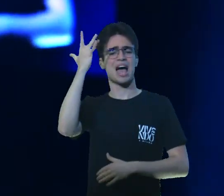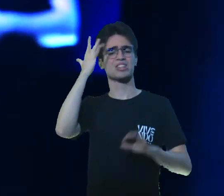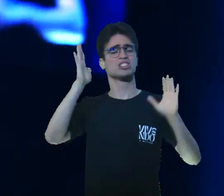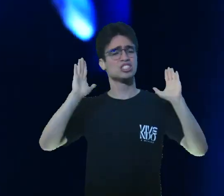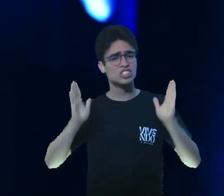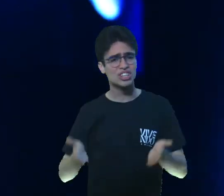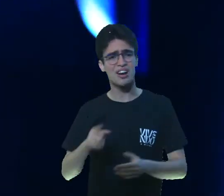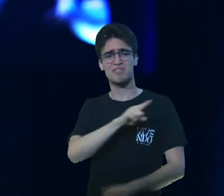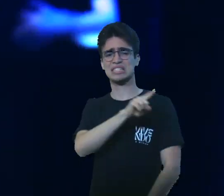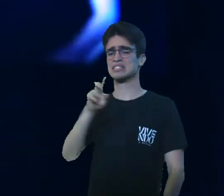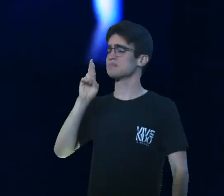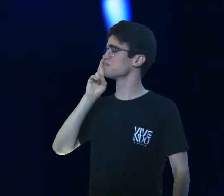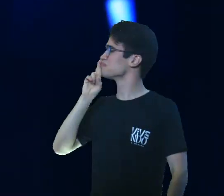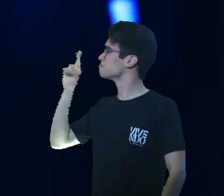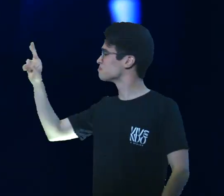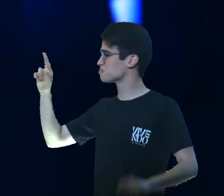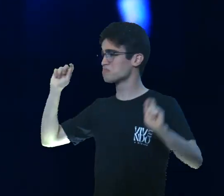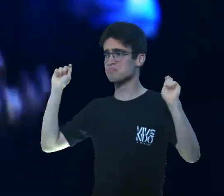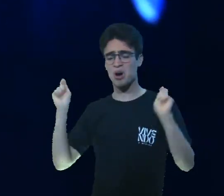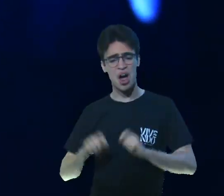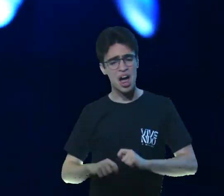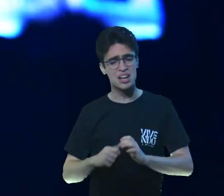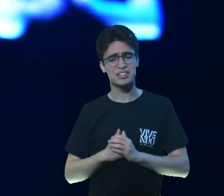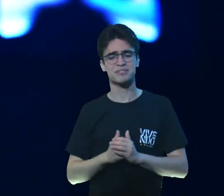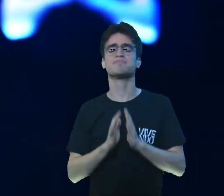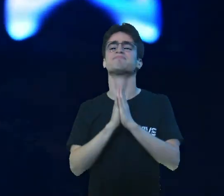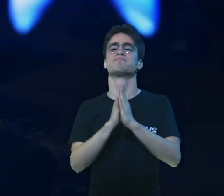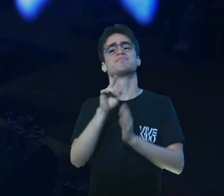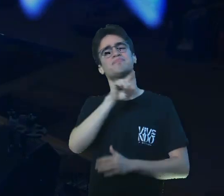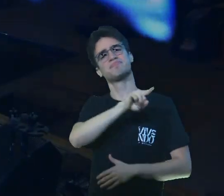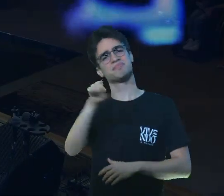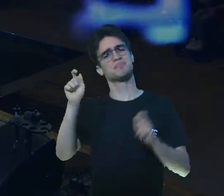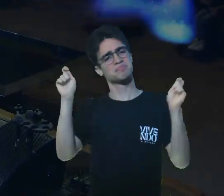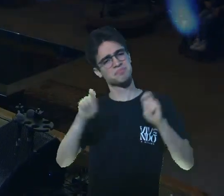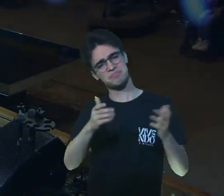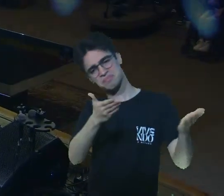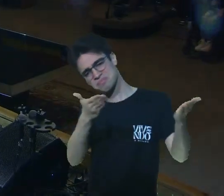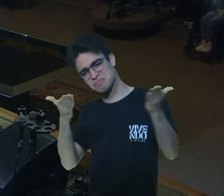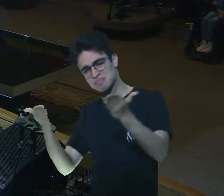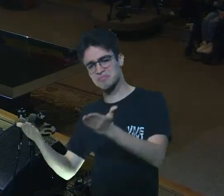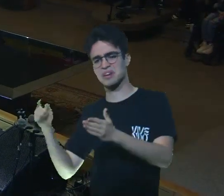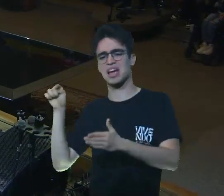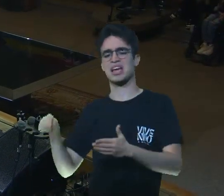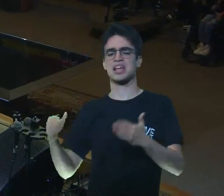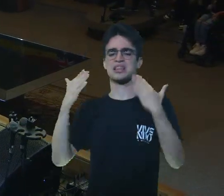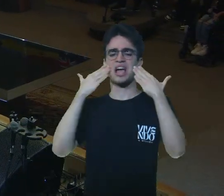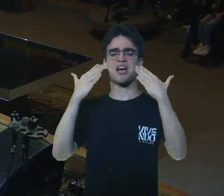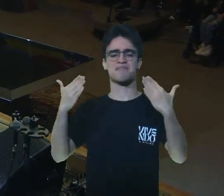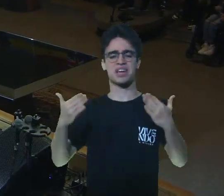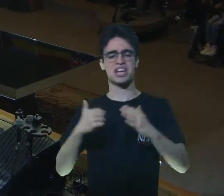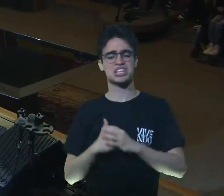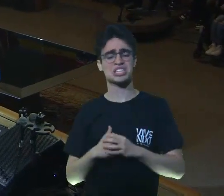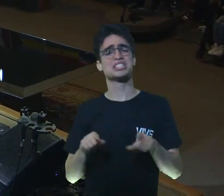responder positivamente a isso, eu queria convidar você a vir à frente agora. E eu